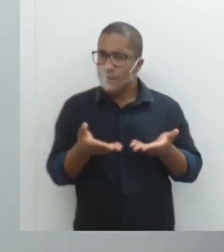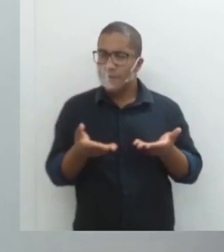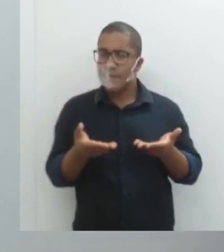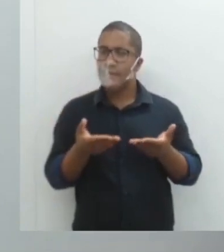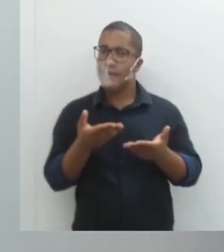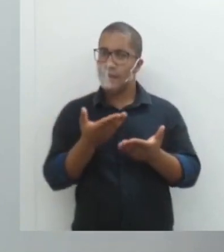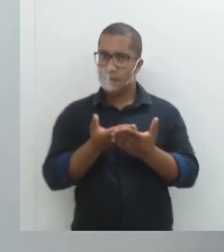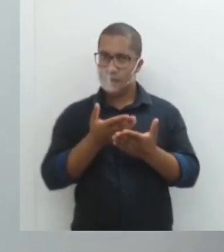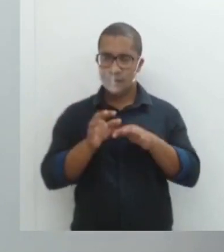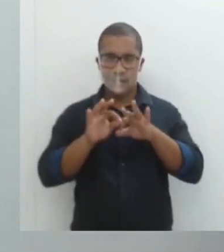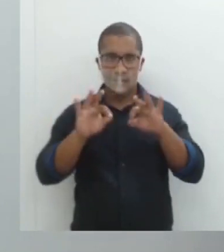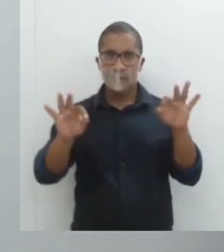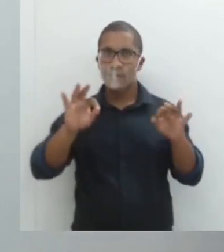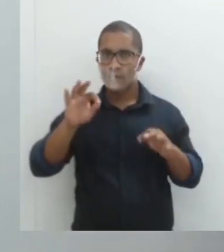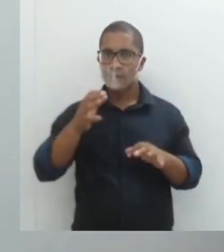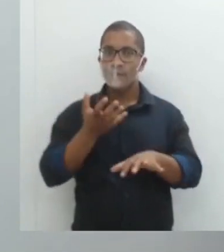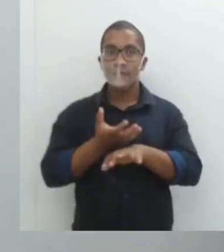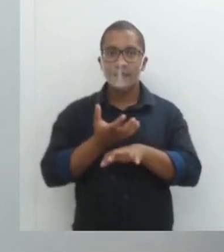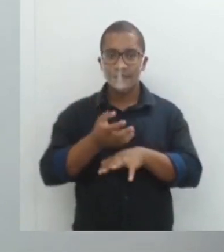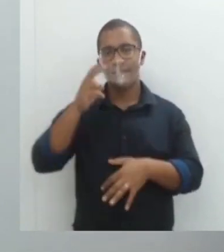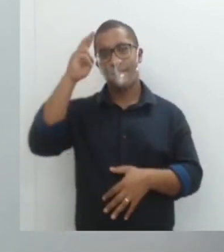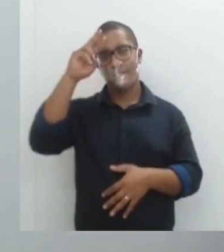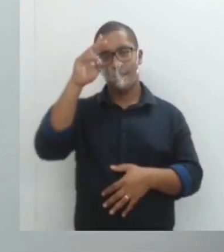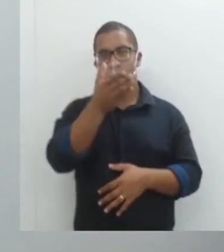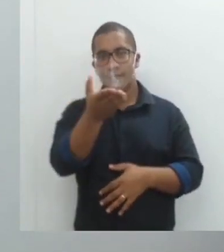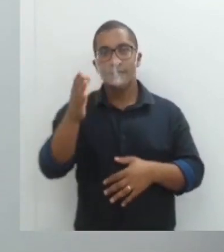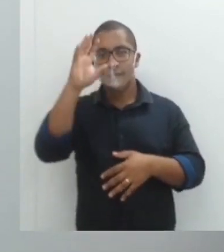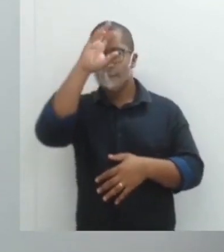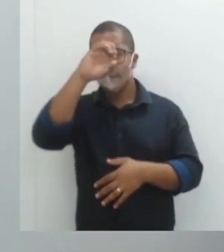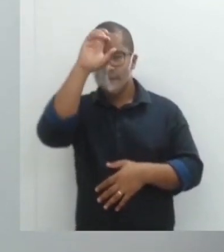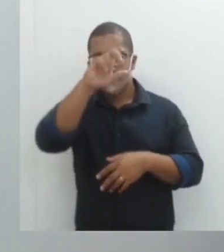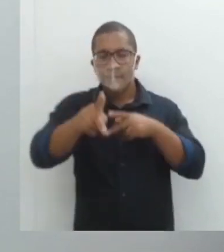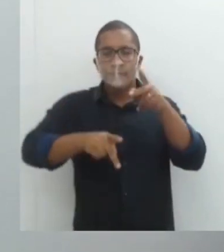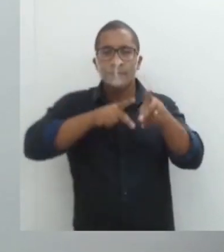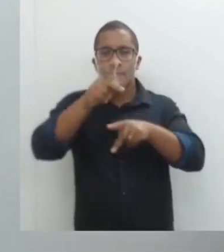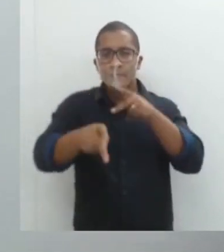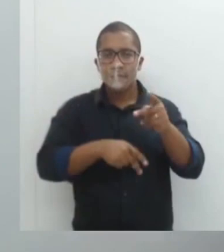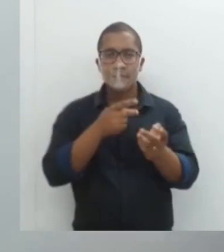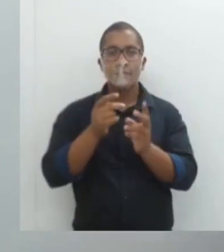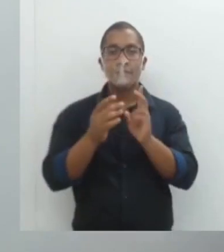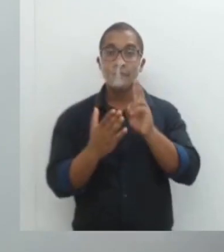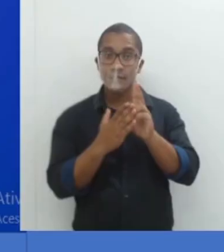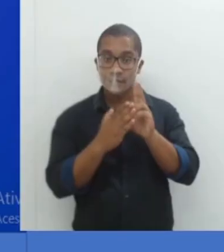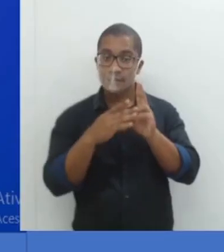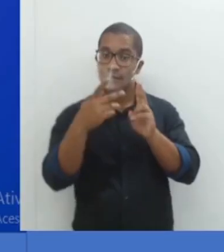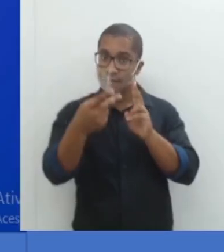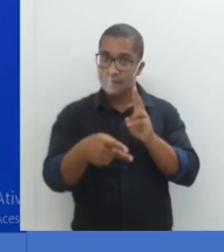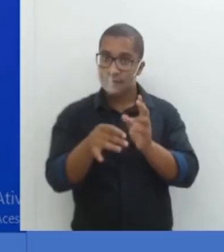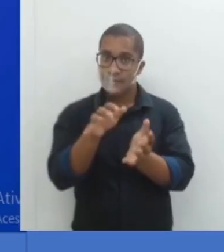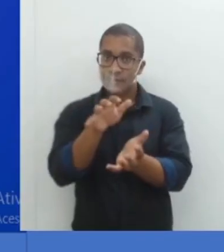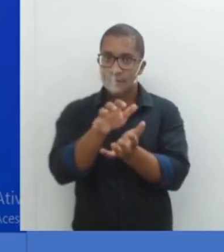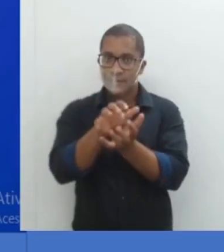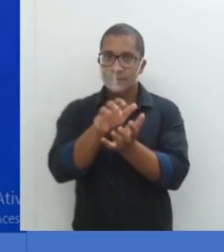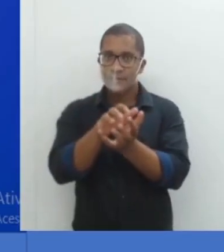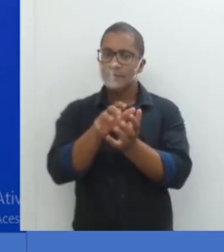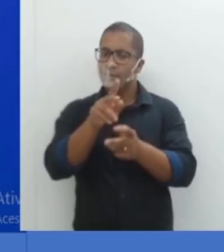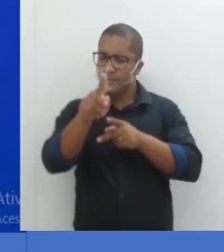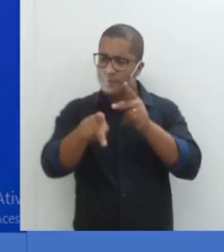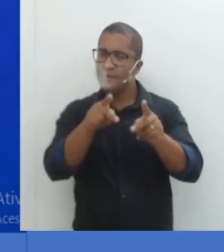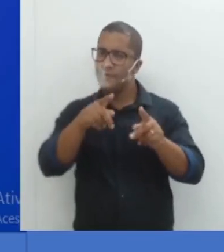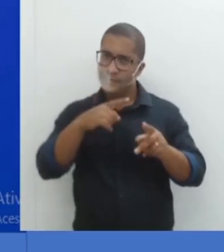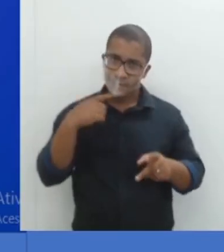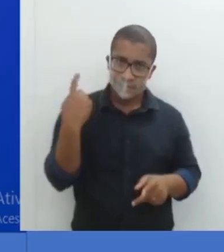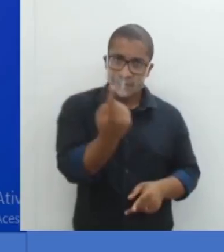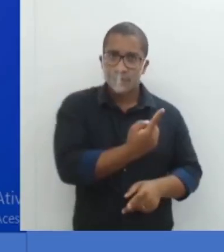História, vocês vão aprender hoje povos indígenas de Pernambuco, né? O nosso povo, a